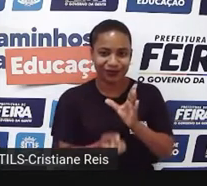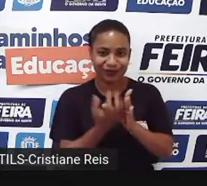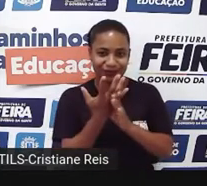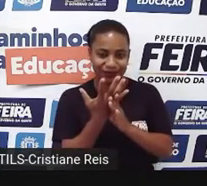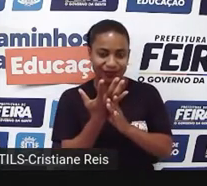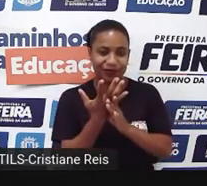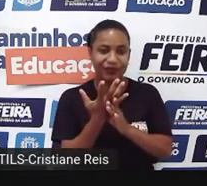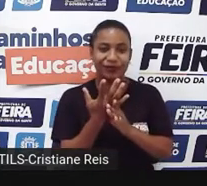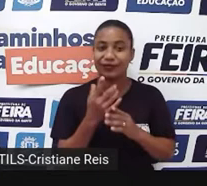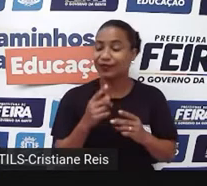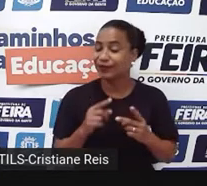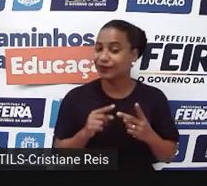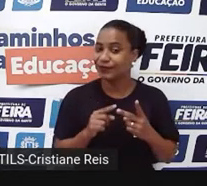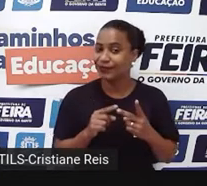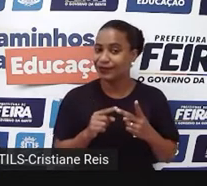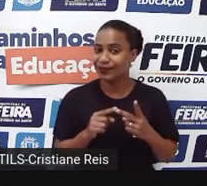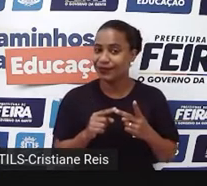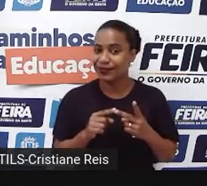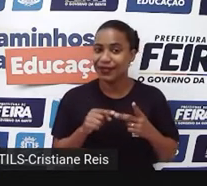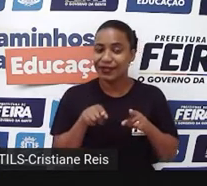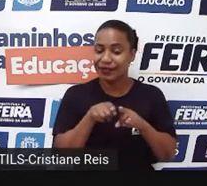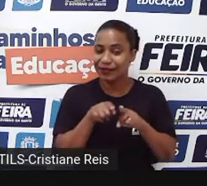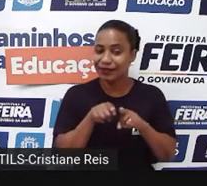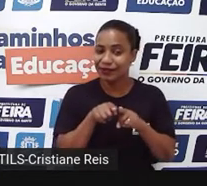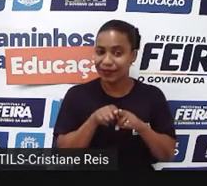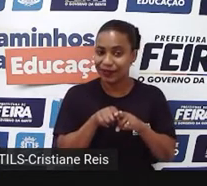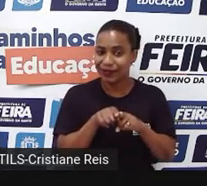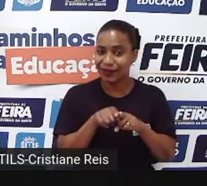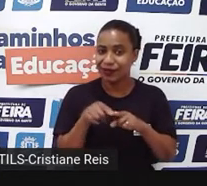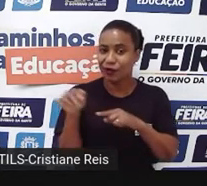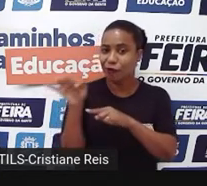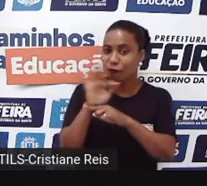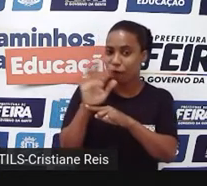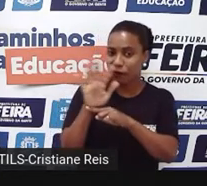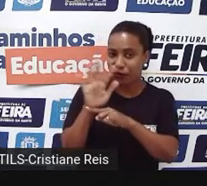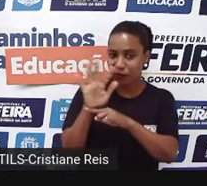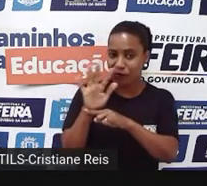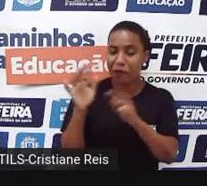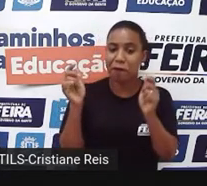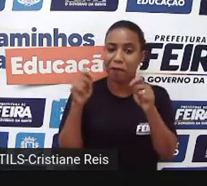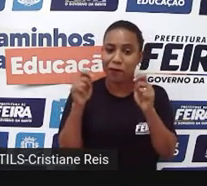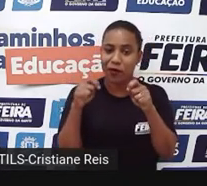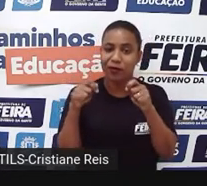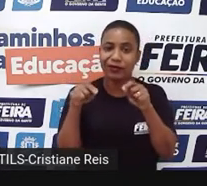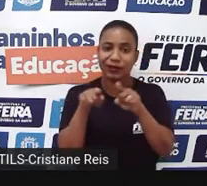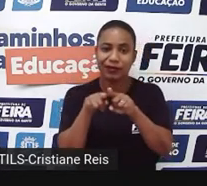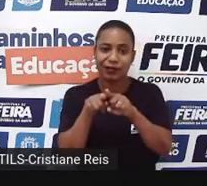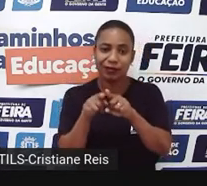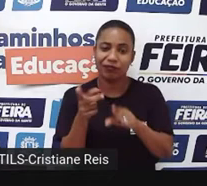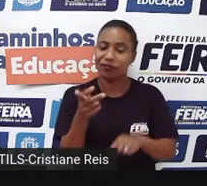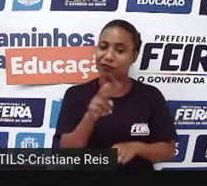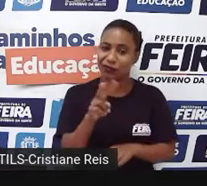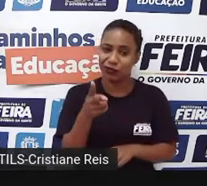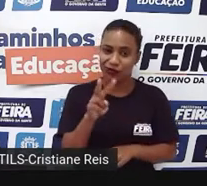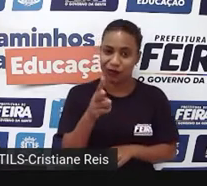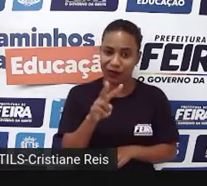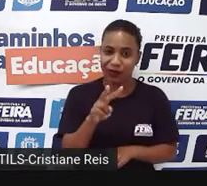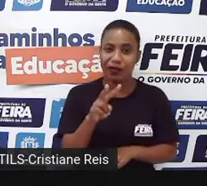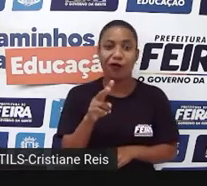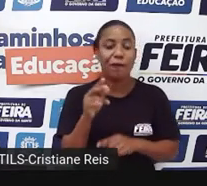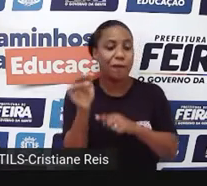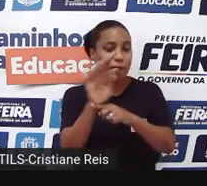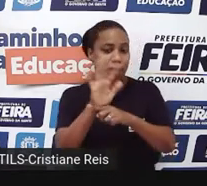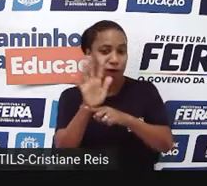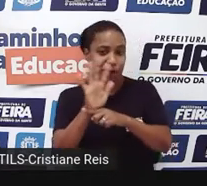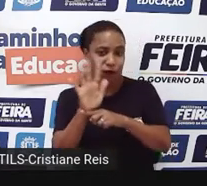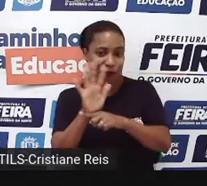Filme, mas às vezes também vocês podem observar que eu chamo de movie, né? Porque nós temos essas duas palavrinhas, film